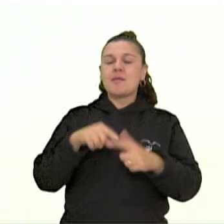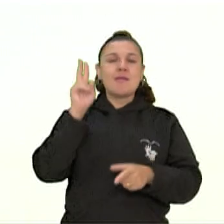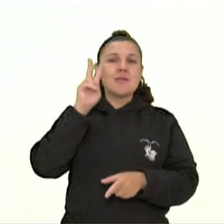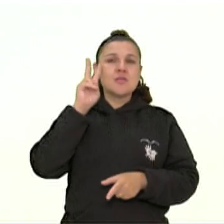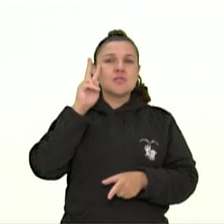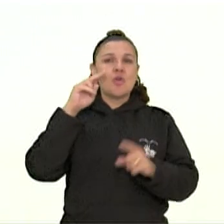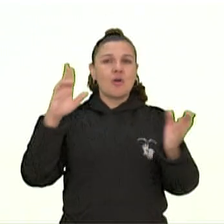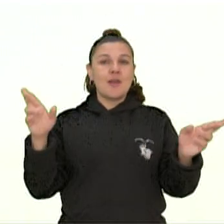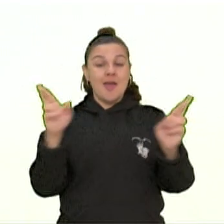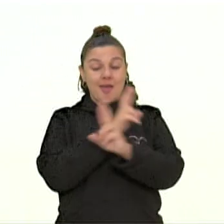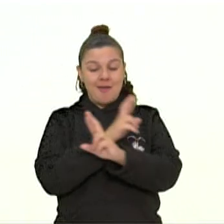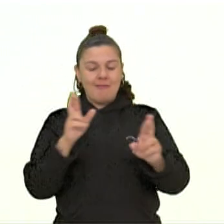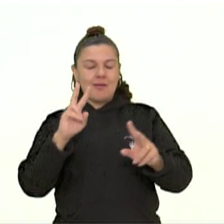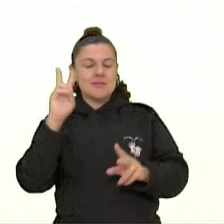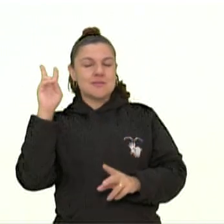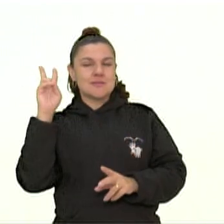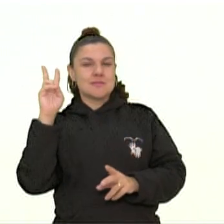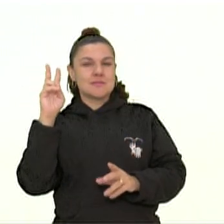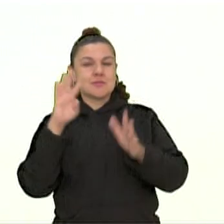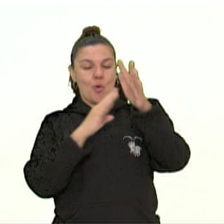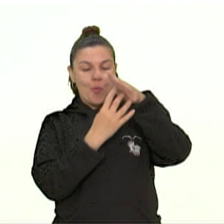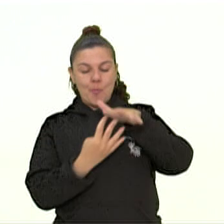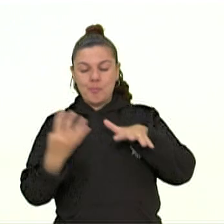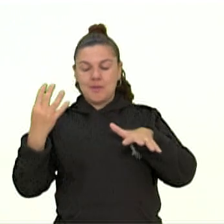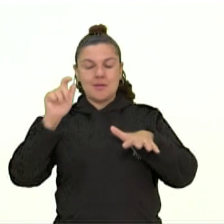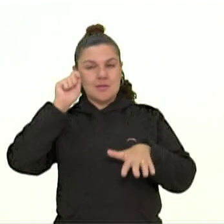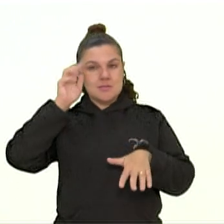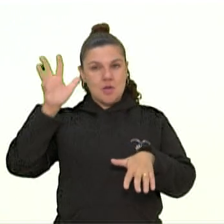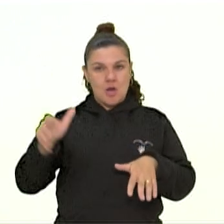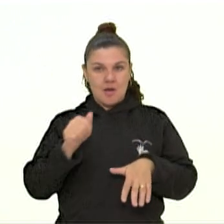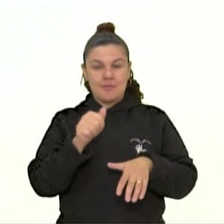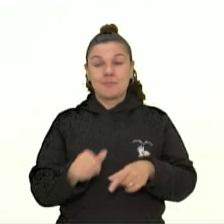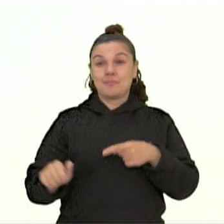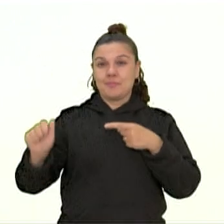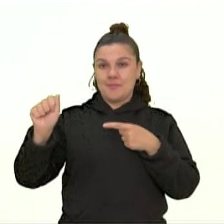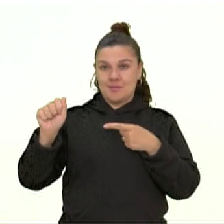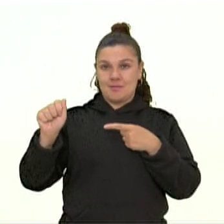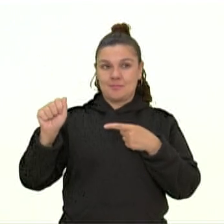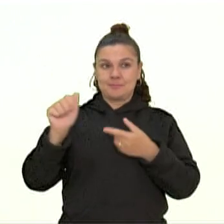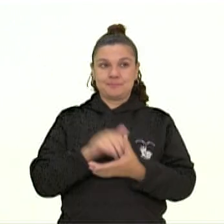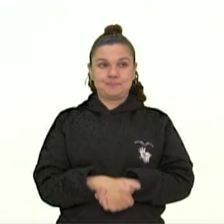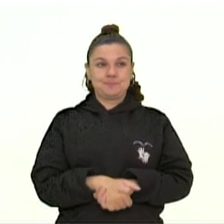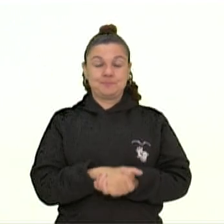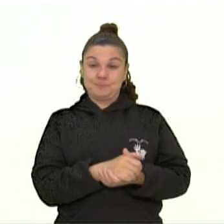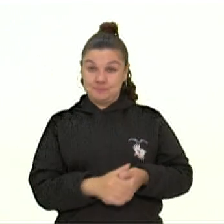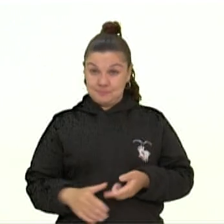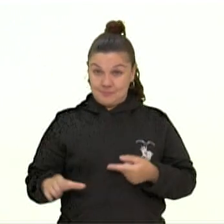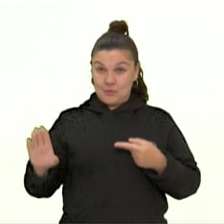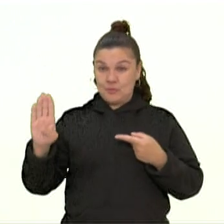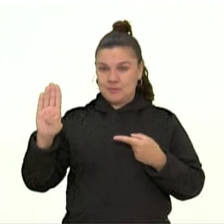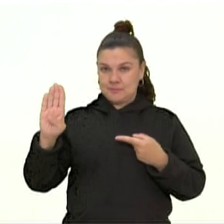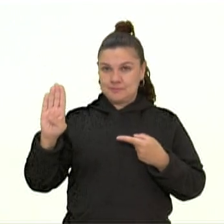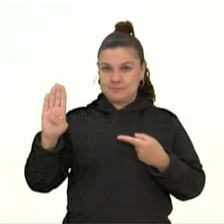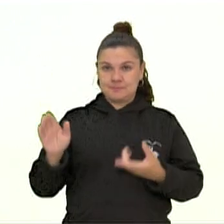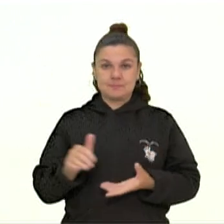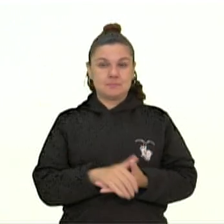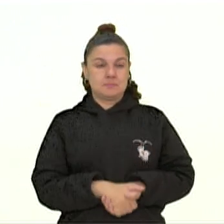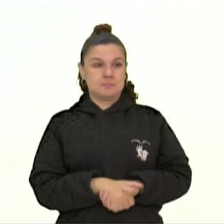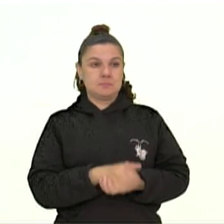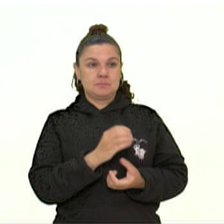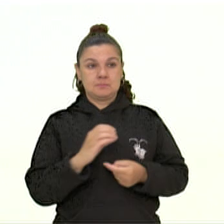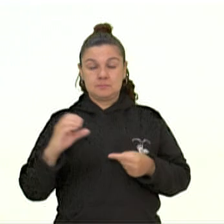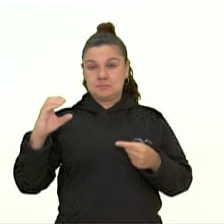com as migrações no continente africano. Letra A, o fim da Segunda Guerra Mundial. Letra B, o colonialismo